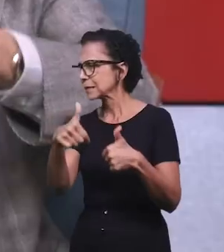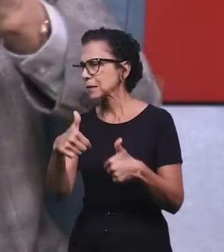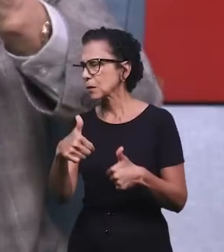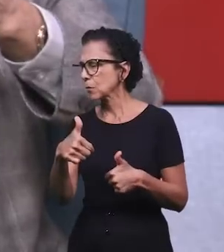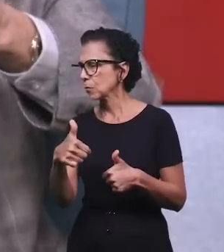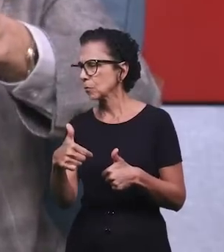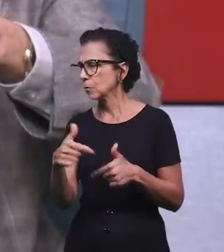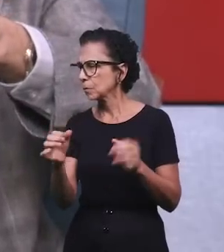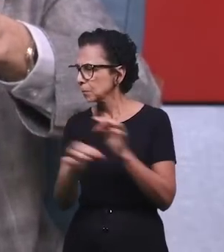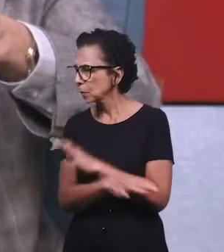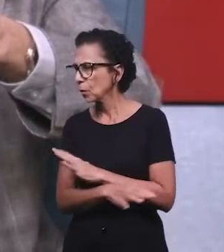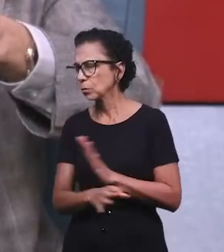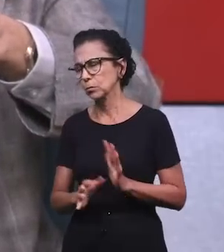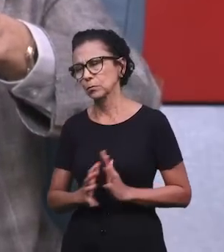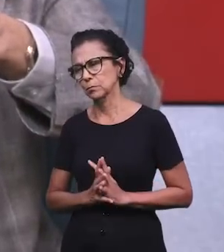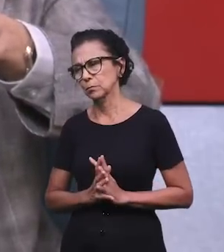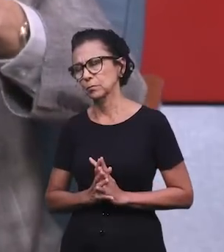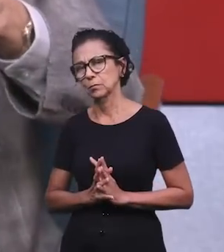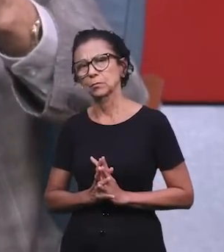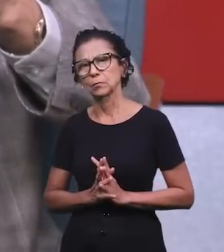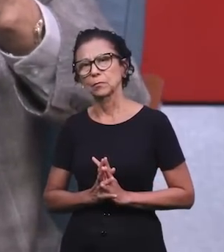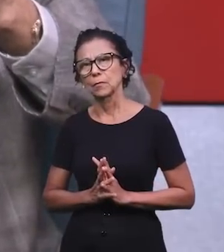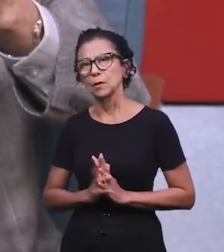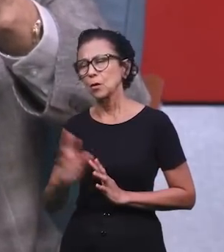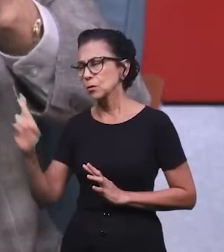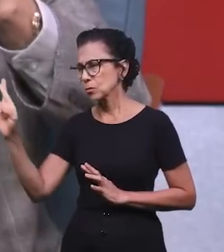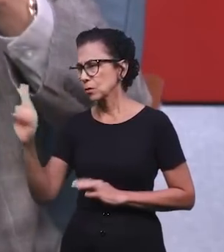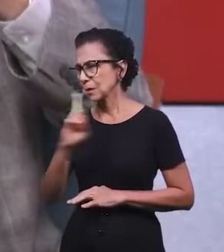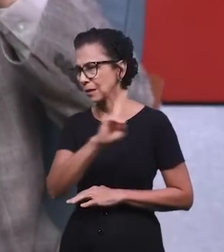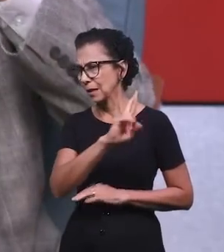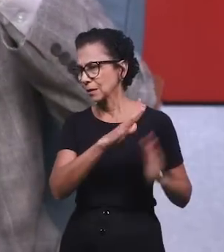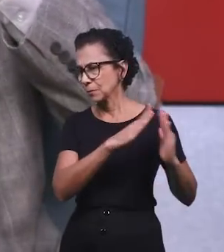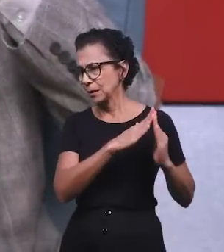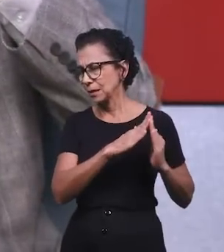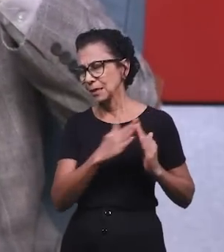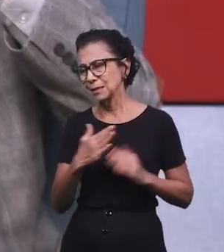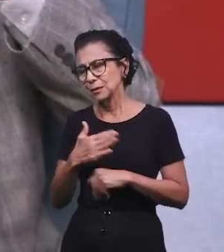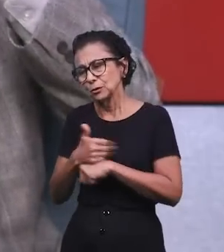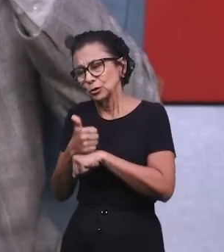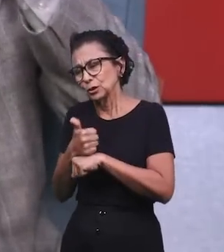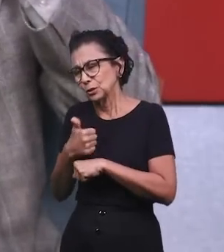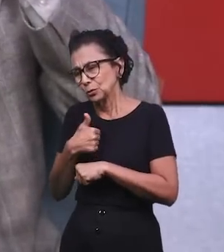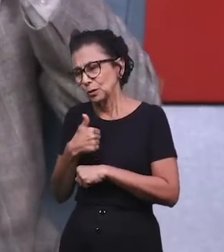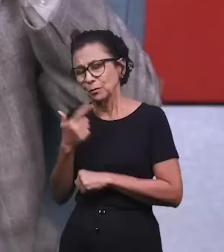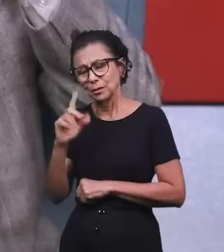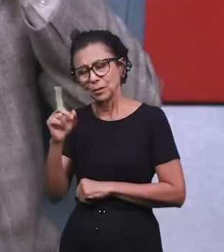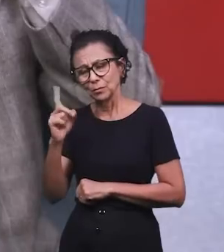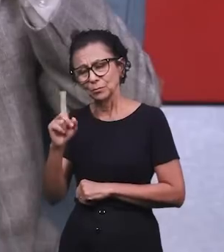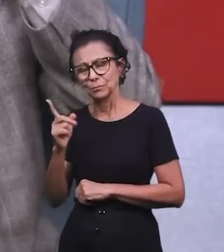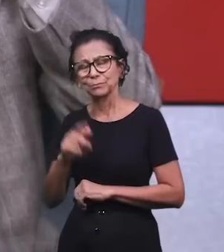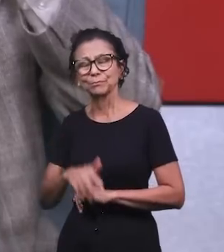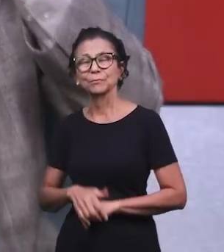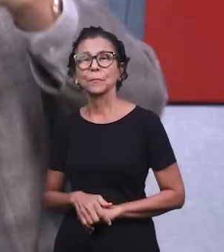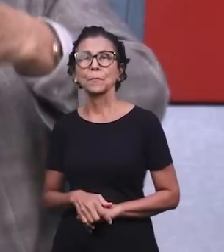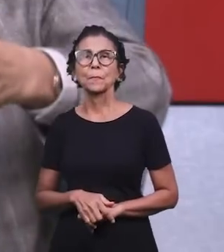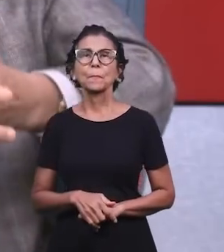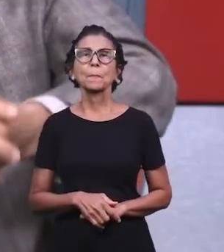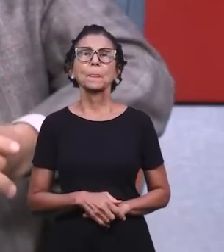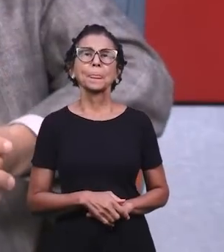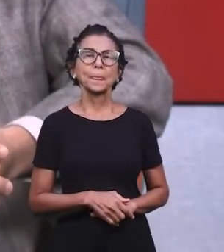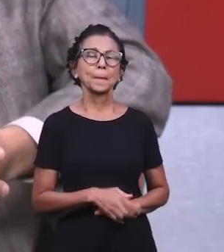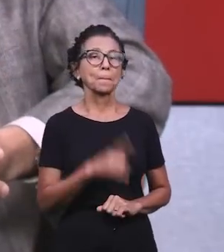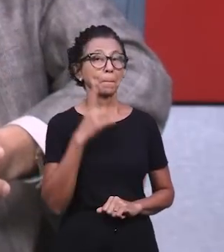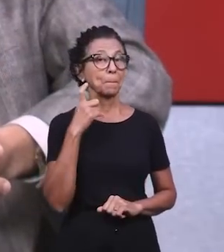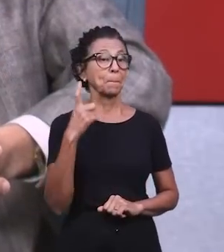não sou digno que o senhor entre lá na minha casa, mas diga, dá uma ordem. E o senhor deu a ordem. Que